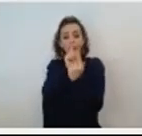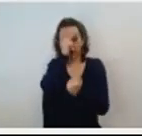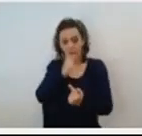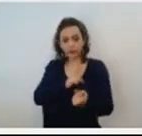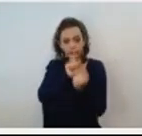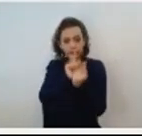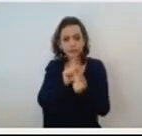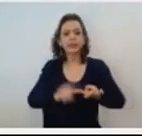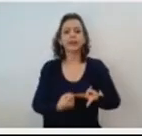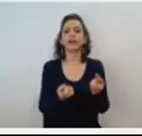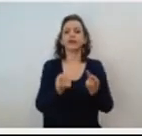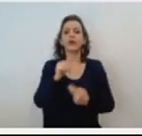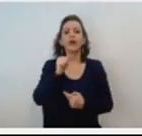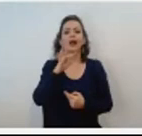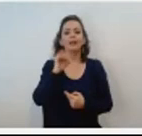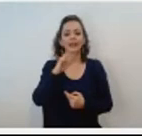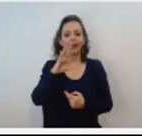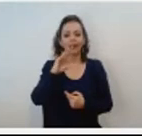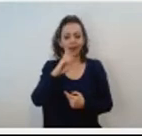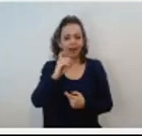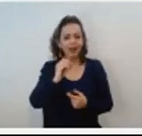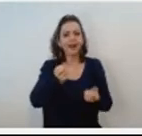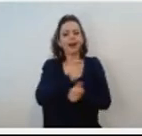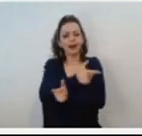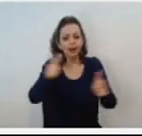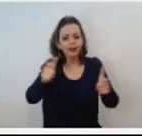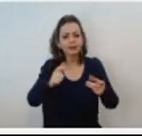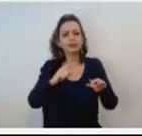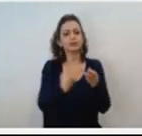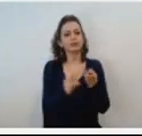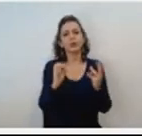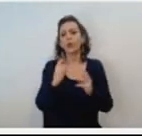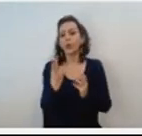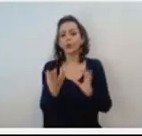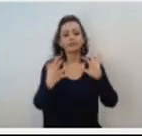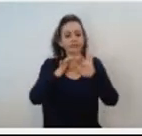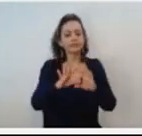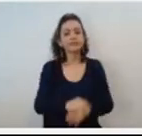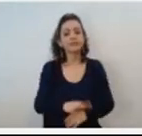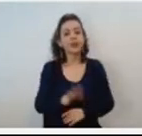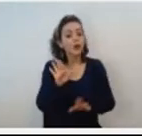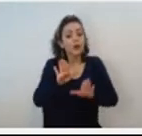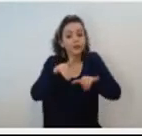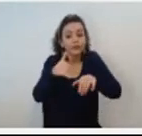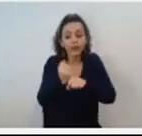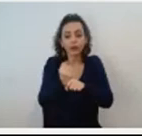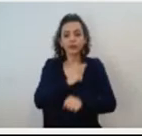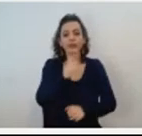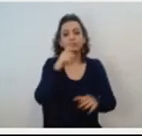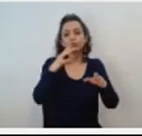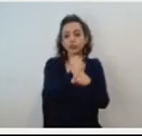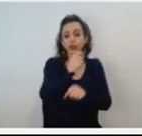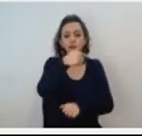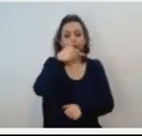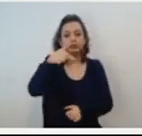a gente fecha o ano com mais de 770 com 779 pontos de venda a gente teve uma aceleração digital muito importante